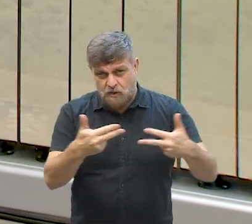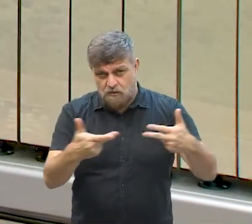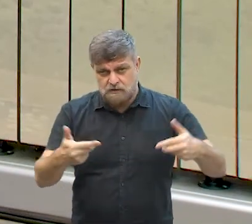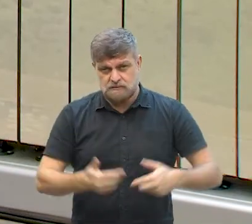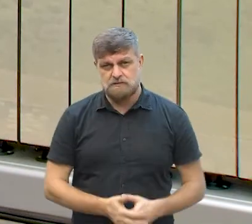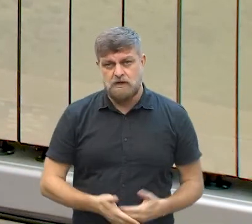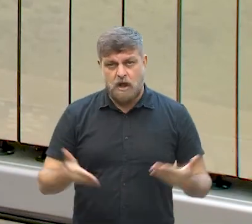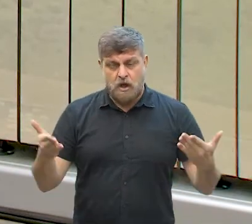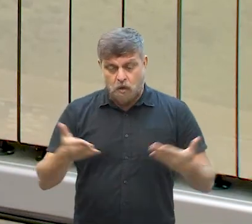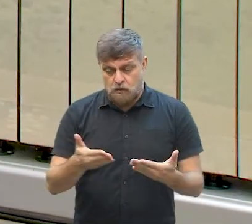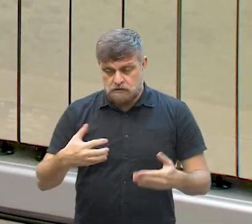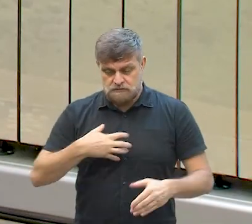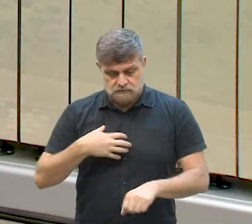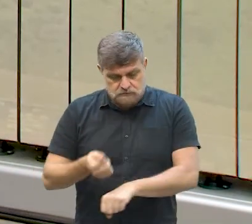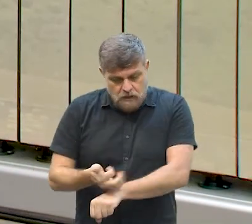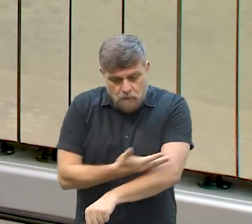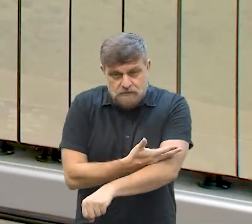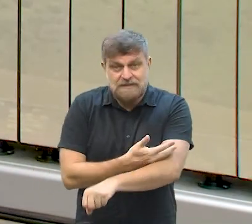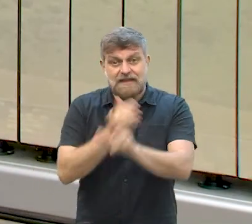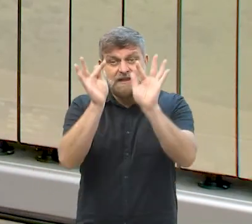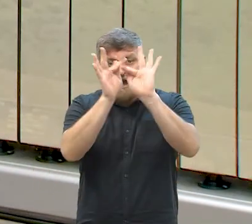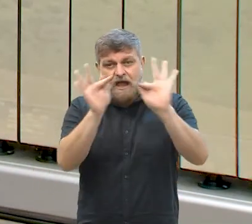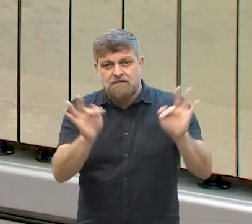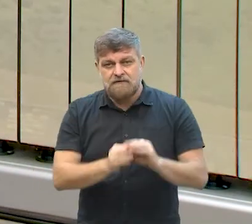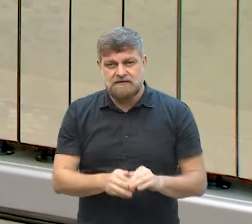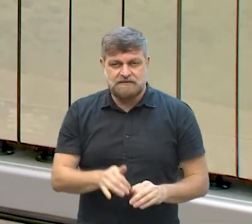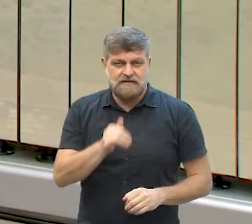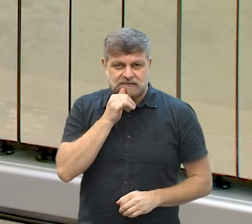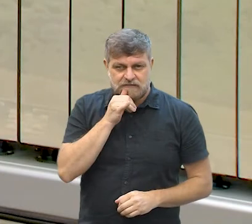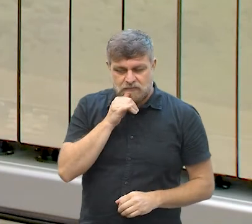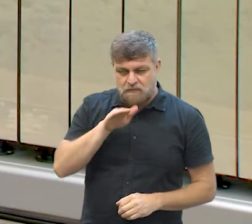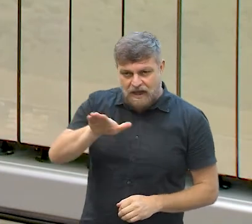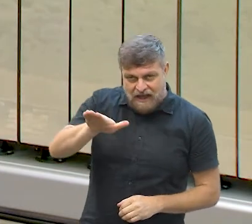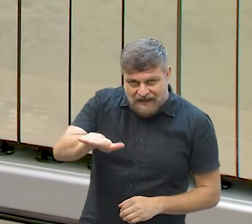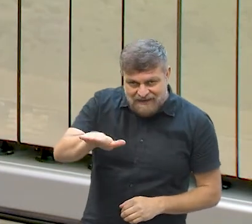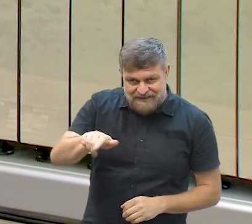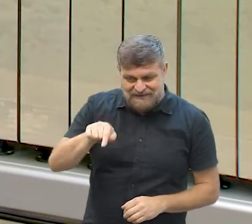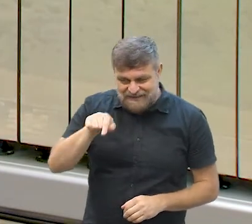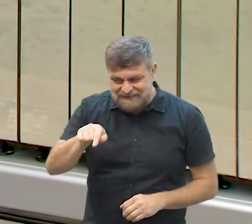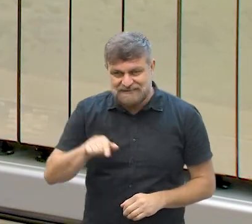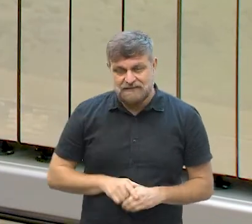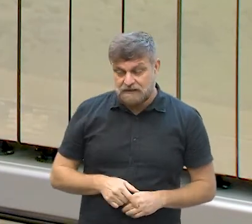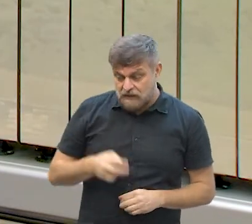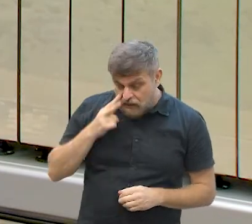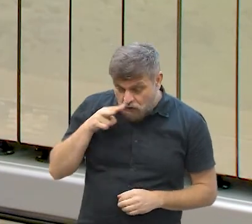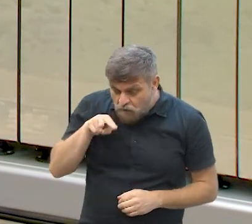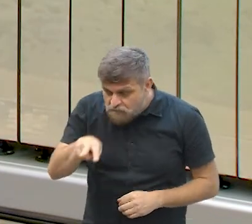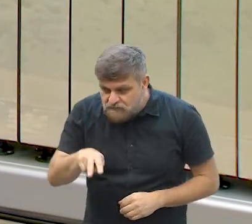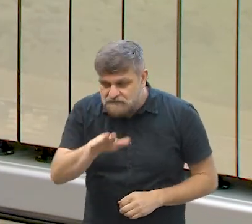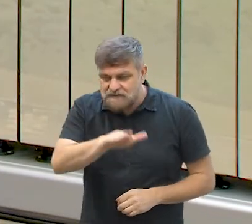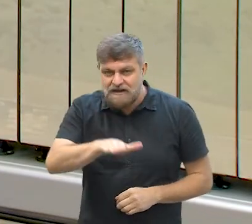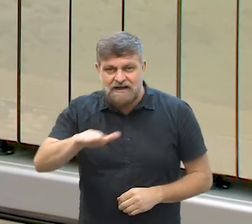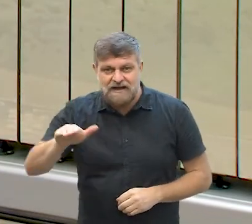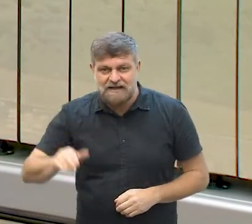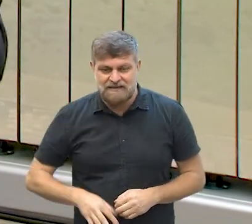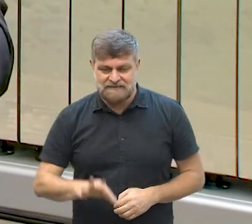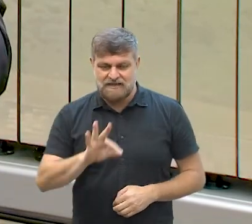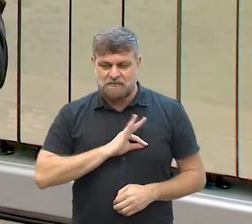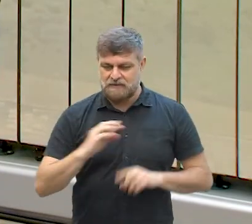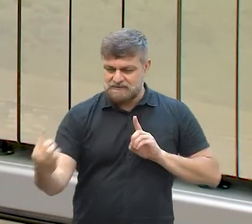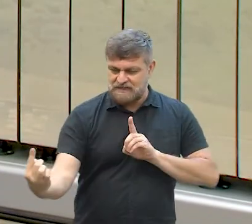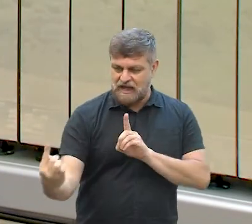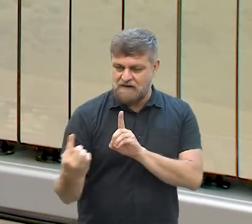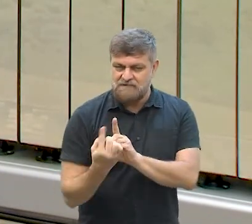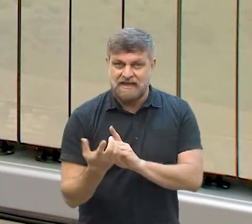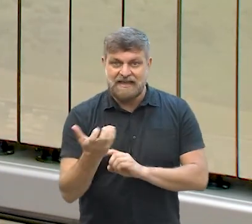é uma das coisas que hoje eu fico muito emocionado e muito feliz de ver uma criança. Você até perguntou se eu tinha esse desejo. Uhum. Hoje eu vejo crianças que